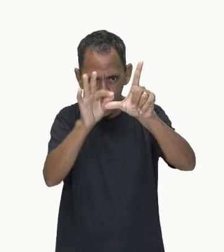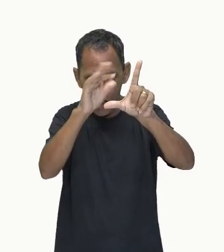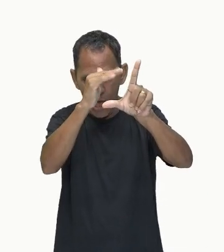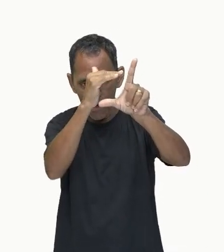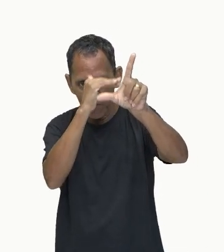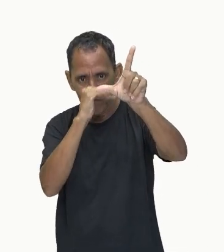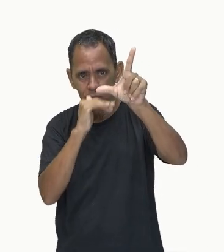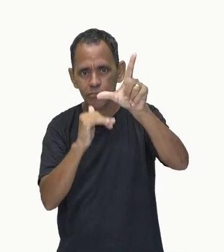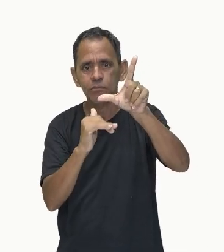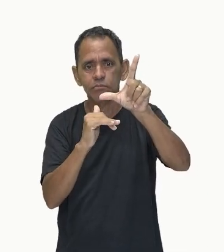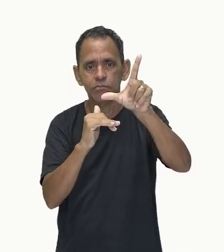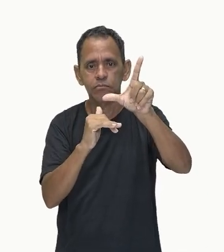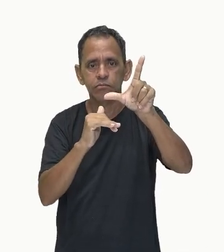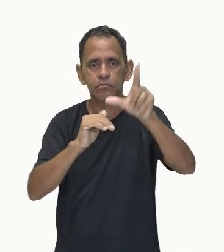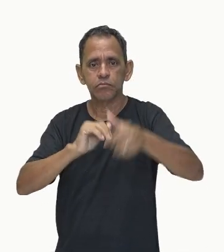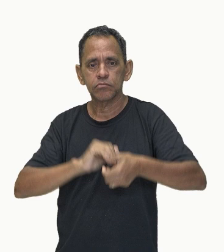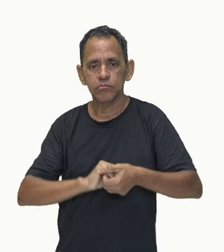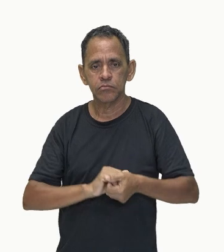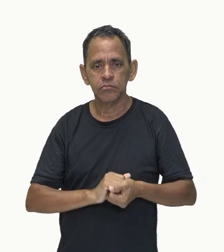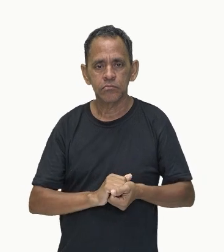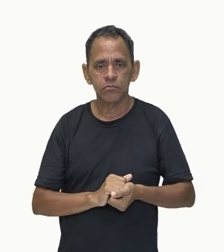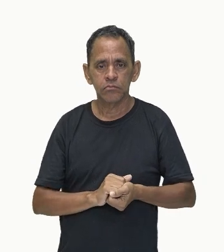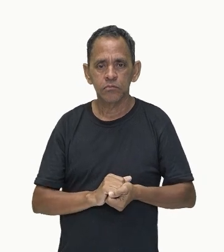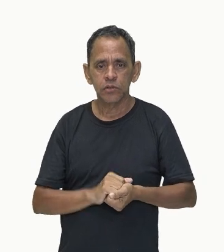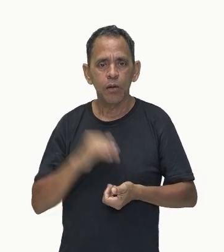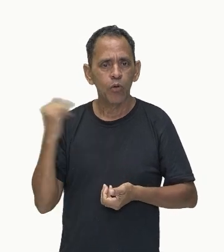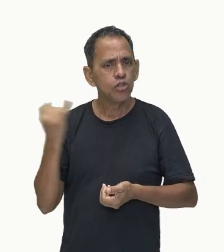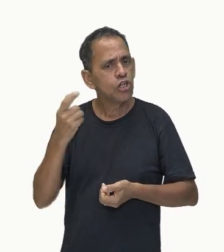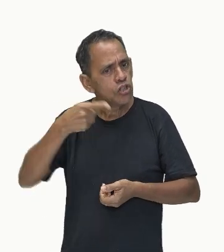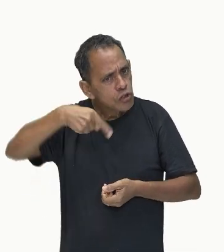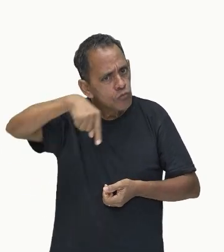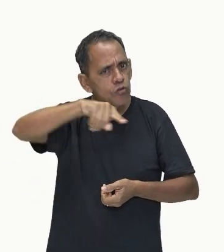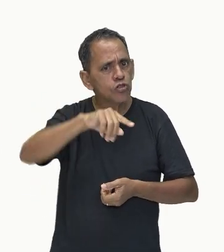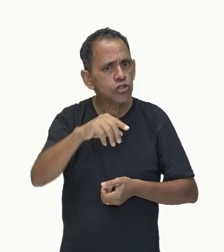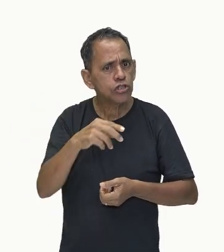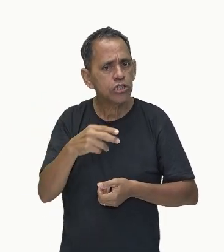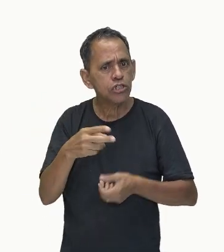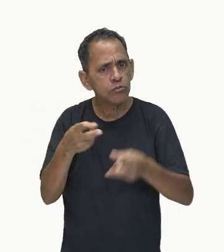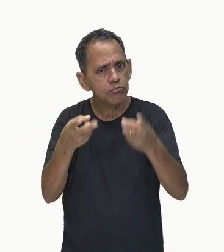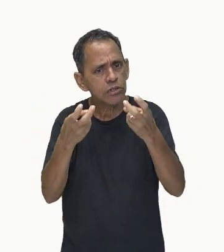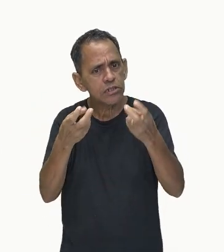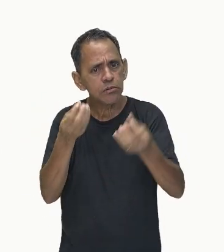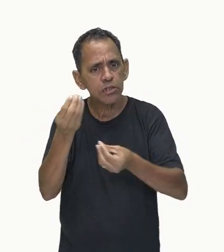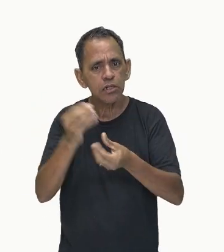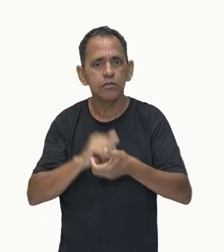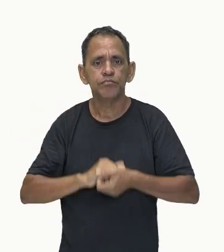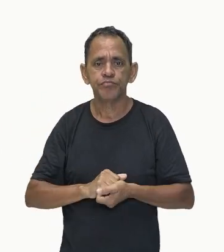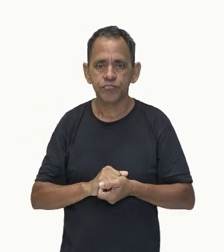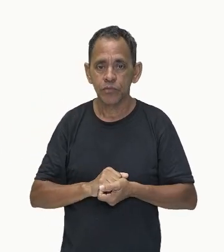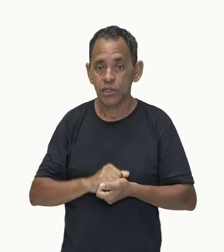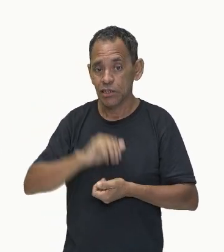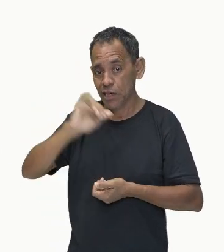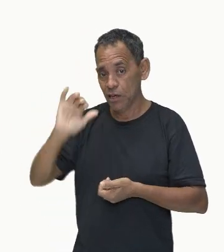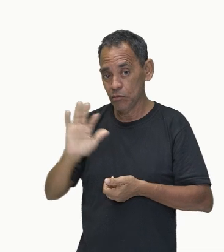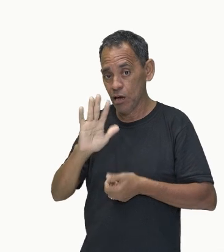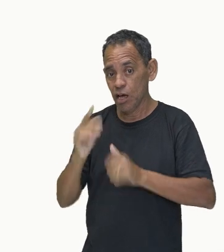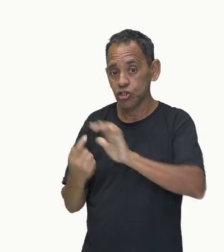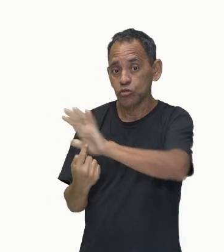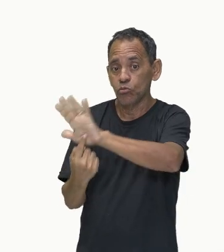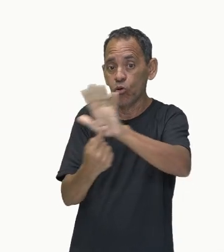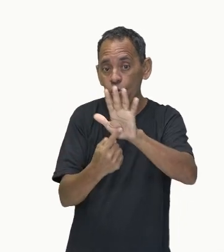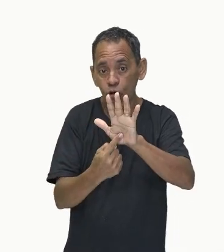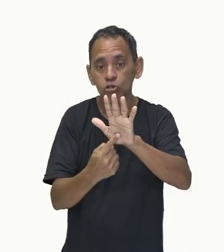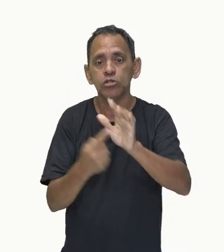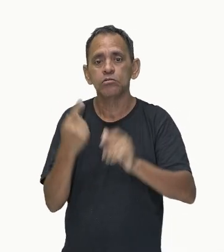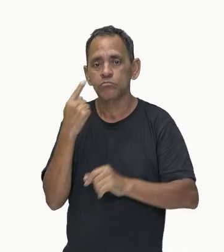tá certo? E aí, pessoal, é importante que você observe que essa figura aqui é uma figura chamada